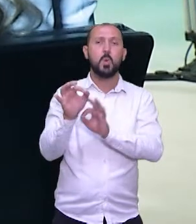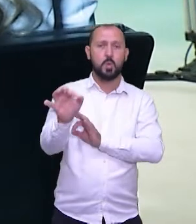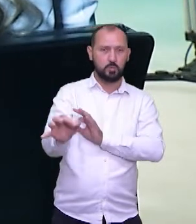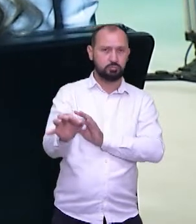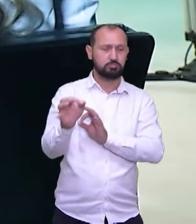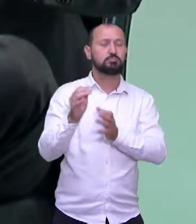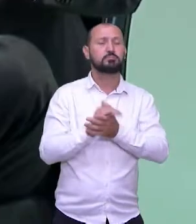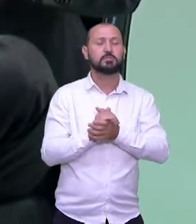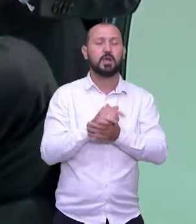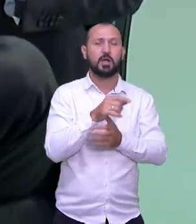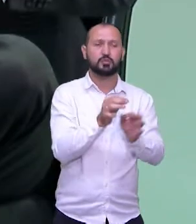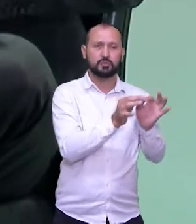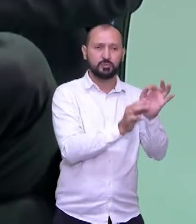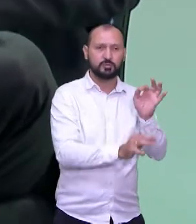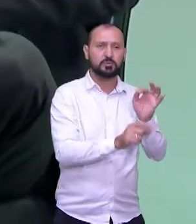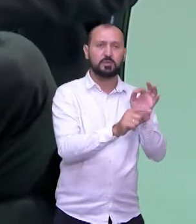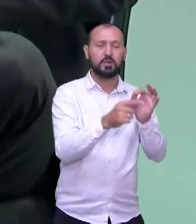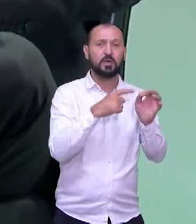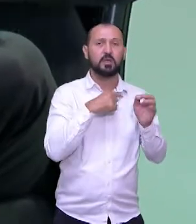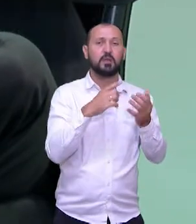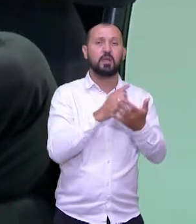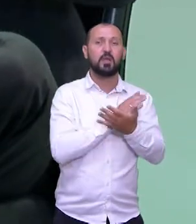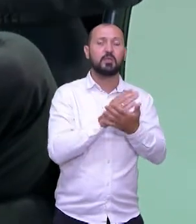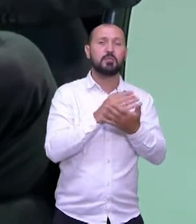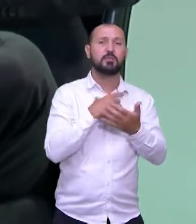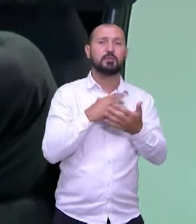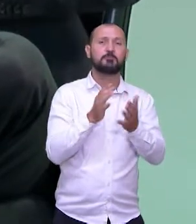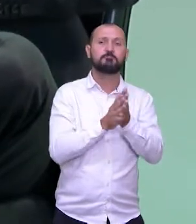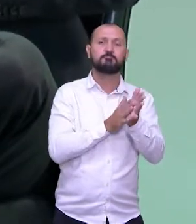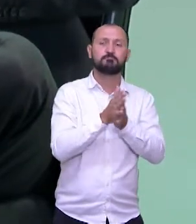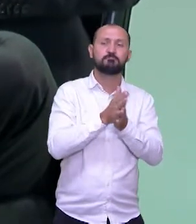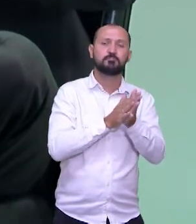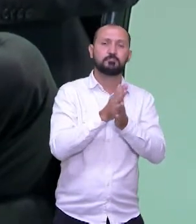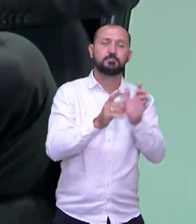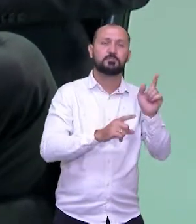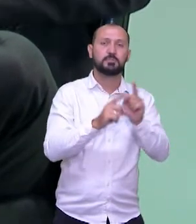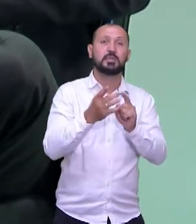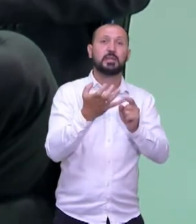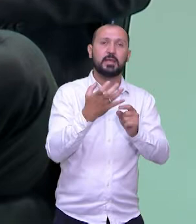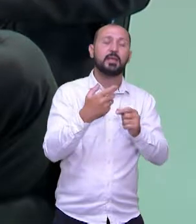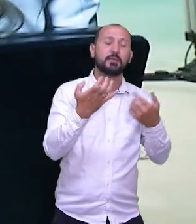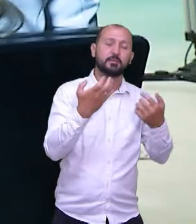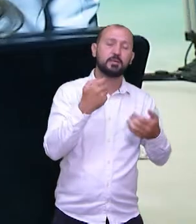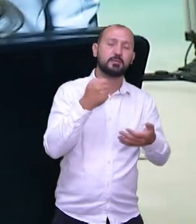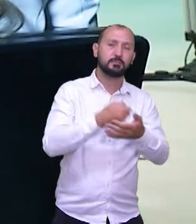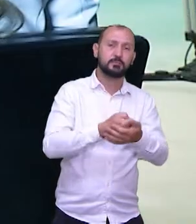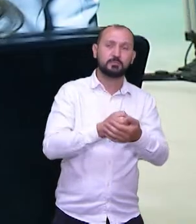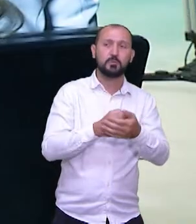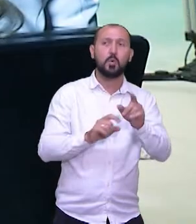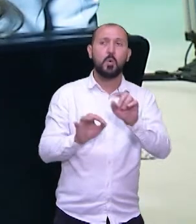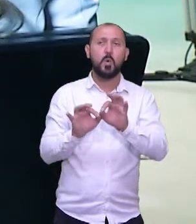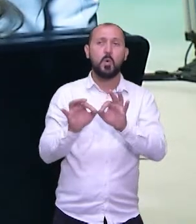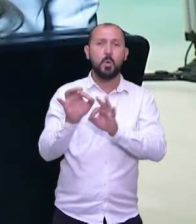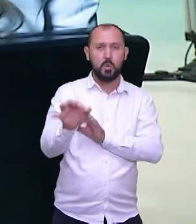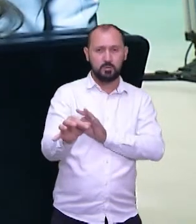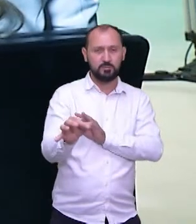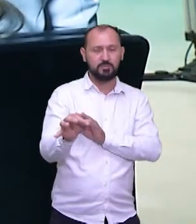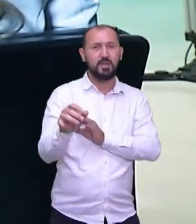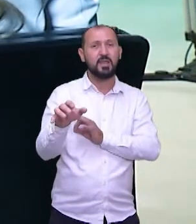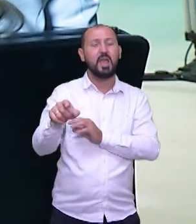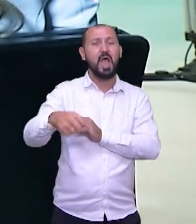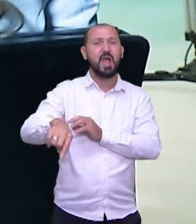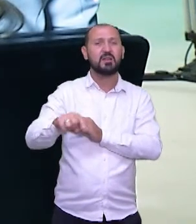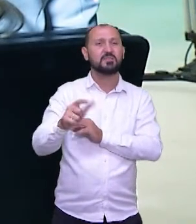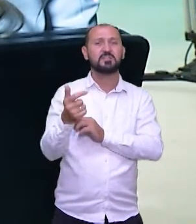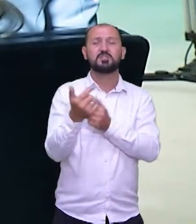ativa de longo prazo. A de curto prazo é aquela que existe uma expectativa alta de recebimento. Dívida ativa de longo